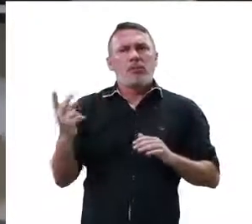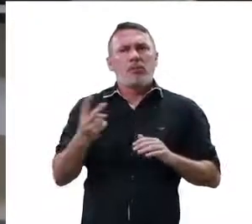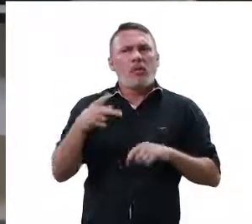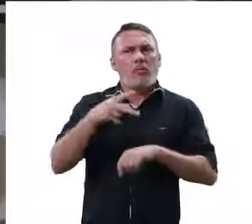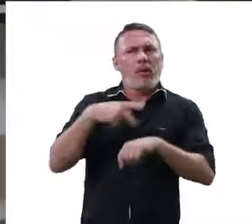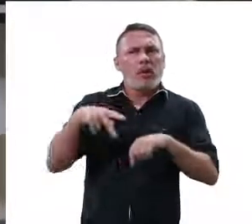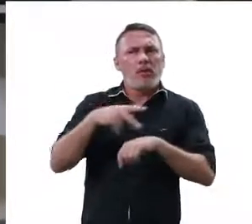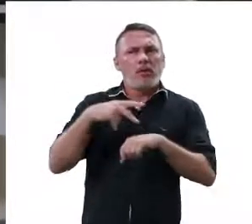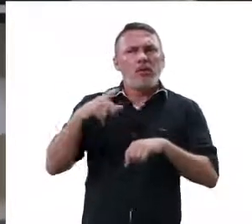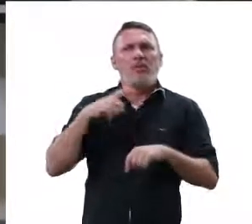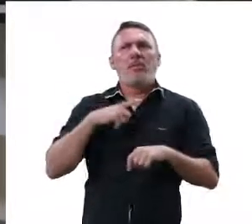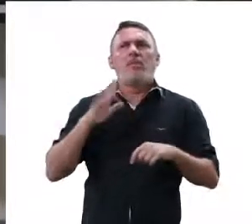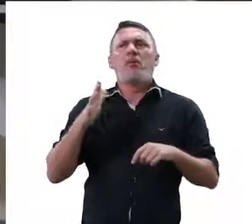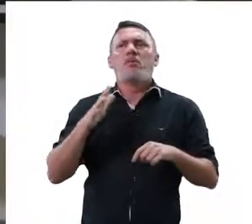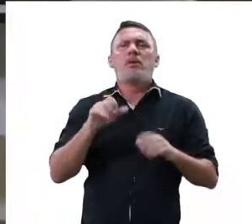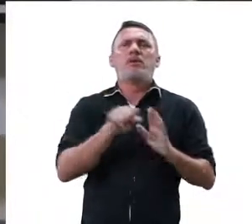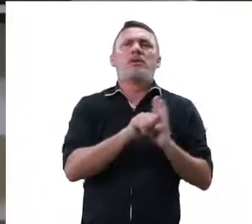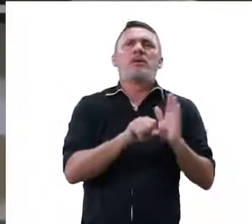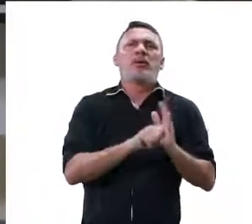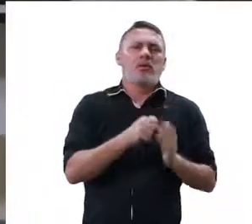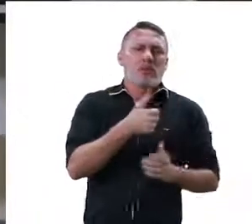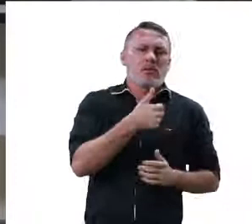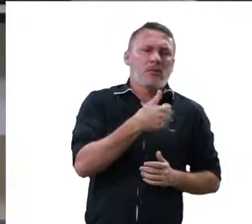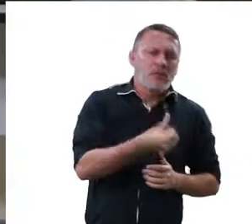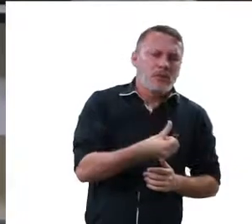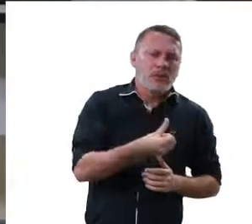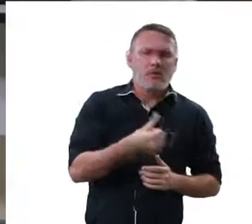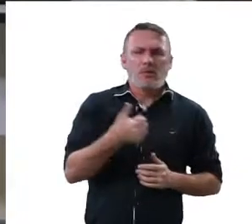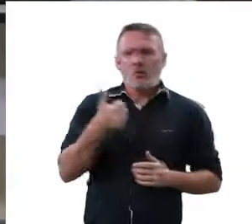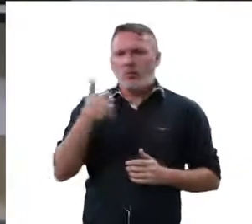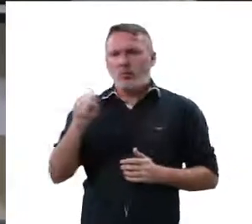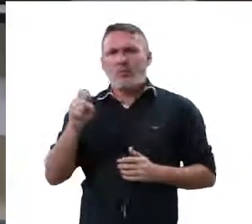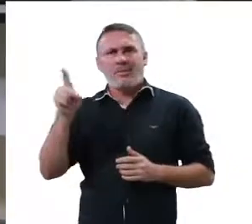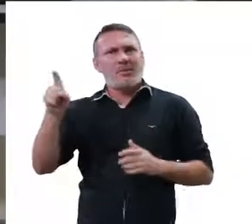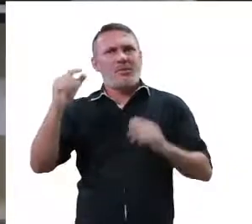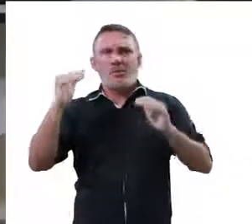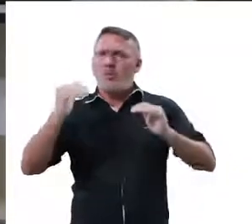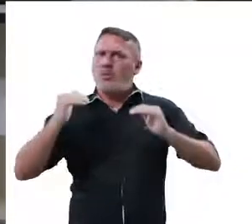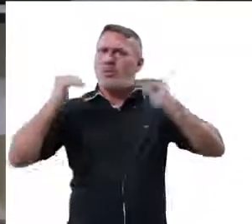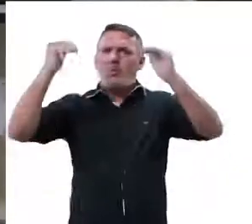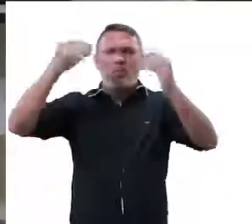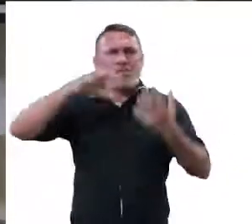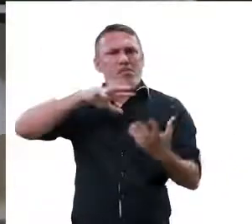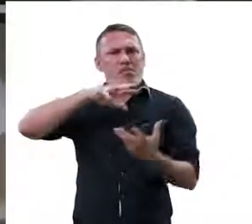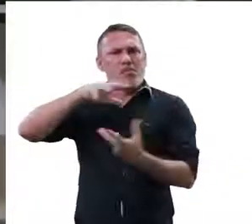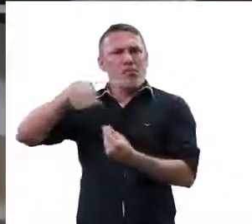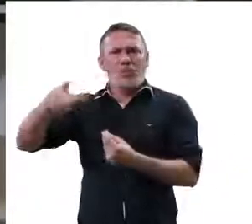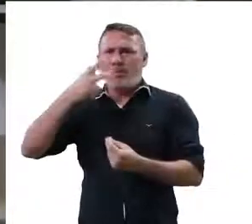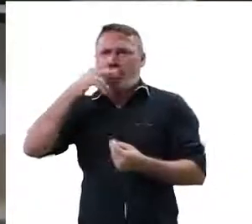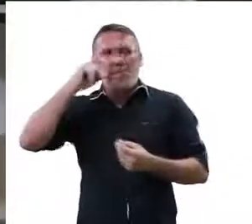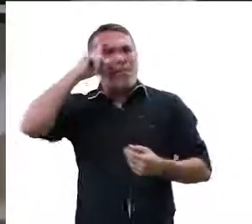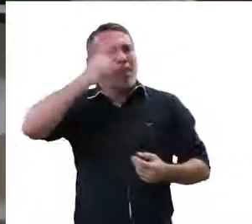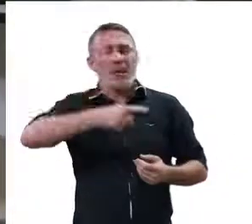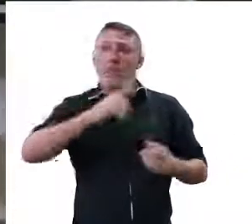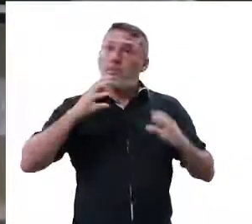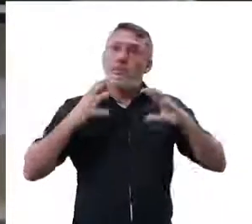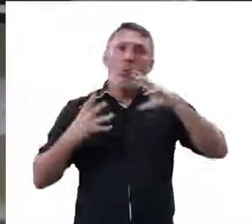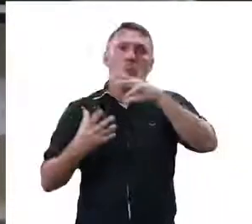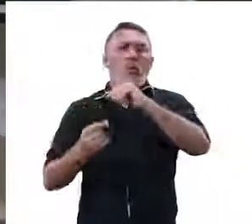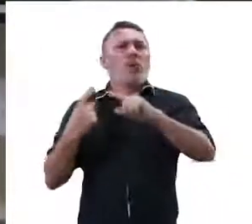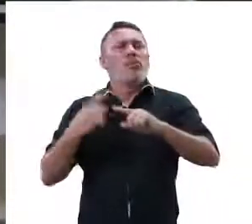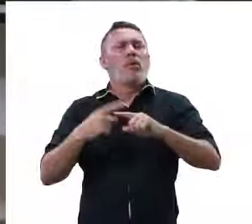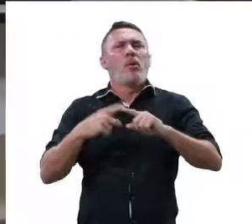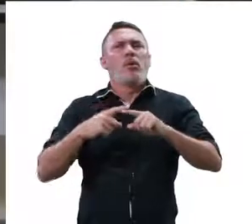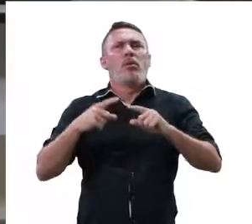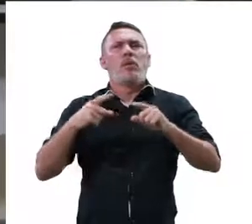que tiveram, entre os séculos XVI e XVIII, a supremacia mundial. Eram as principais